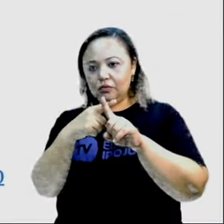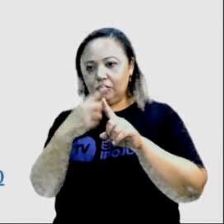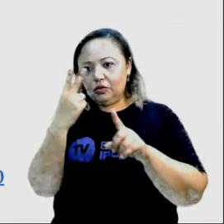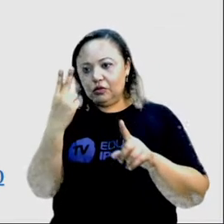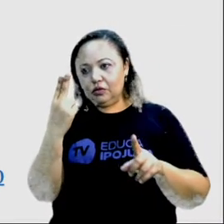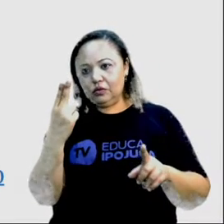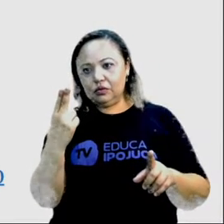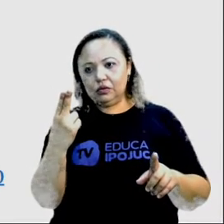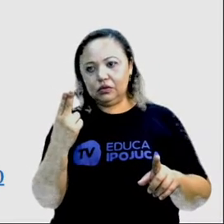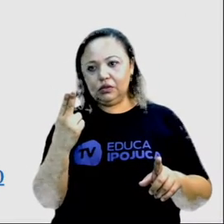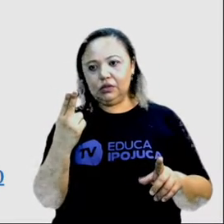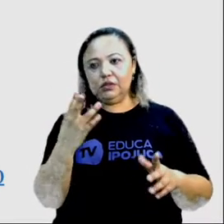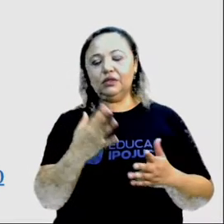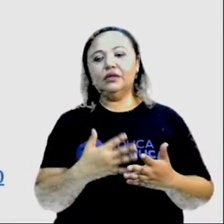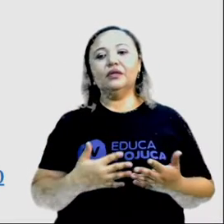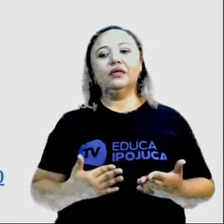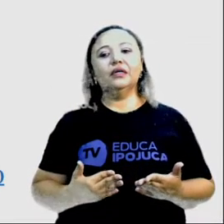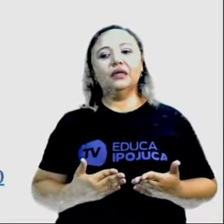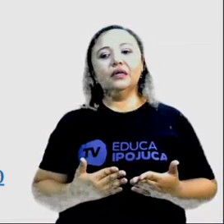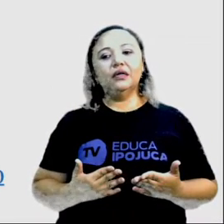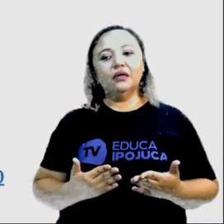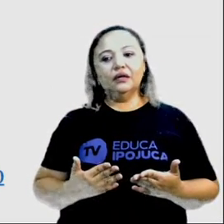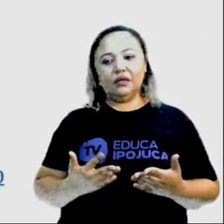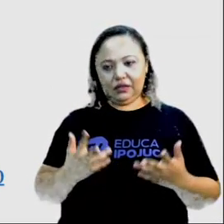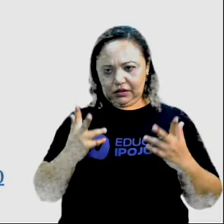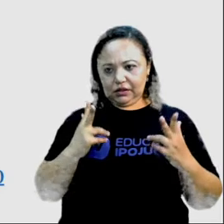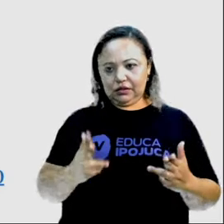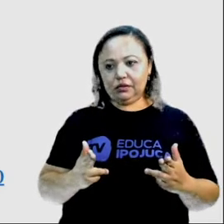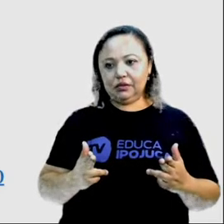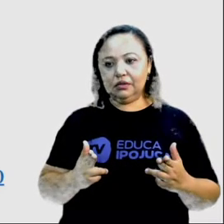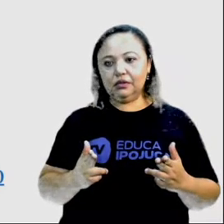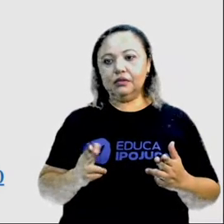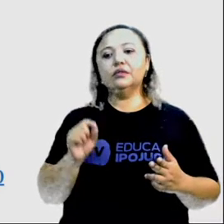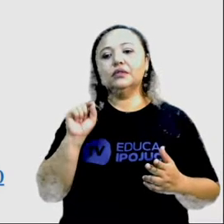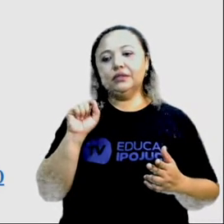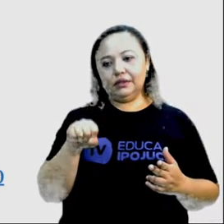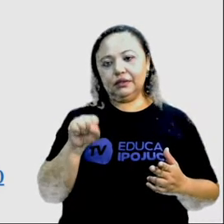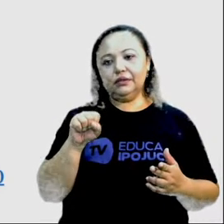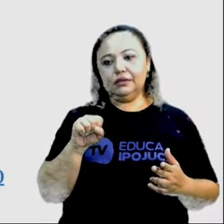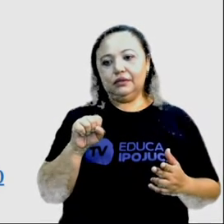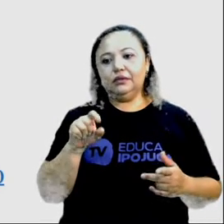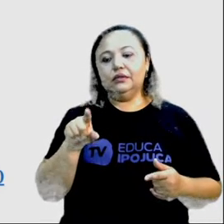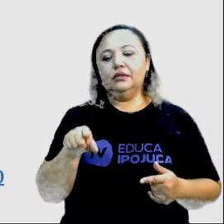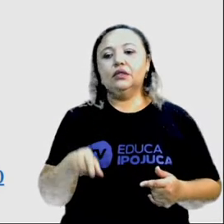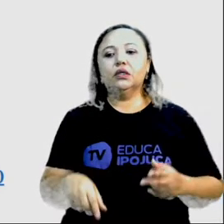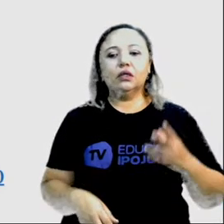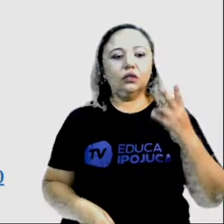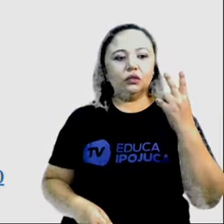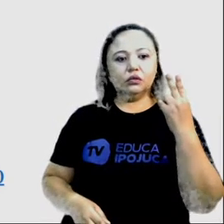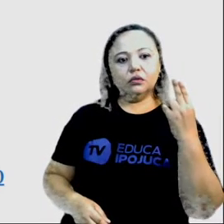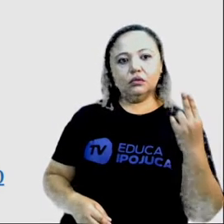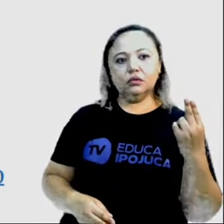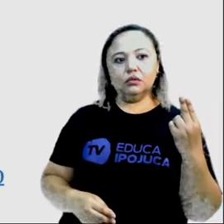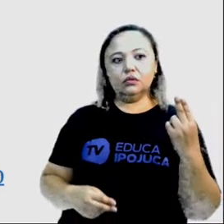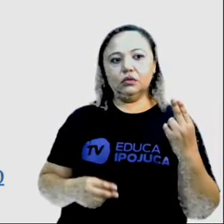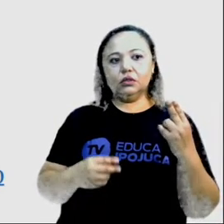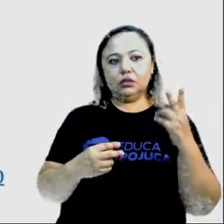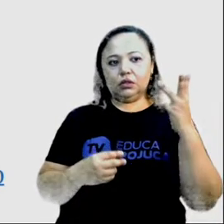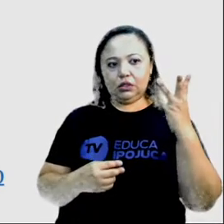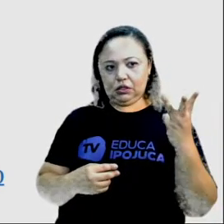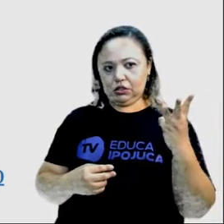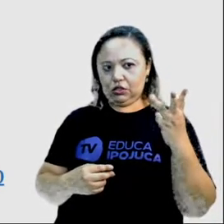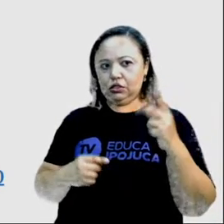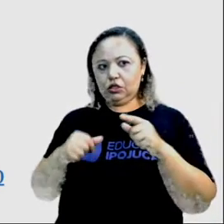mais 2, daria o mesmo total? Sim. Se você trocasse o